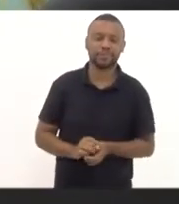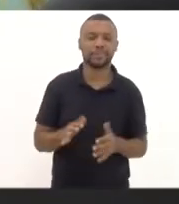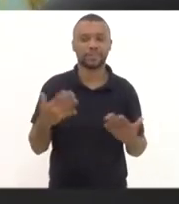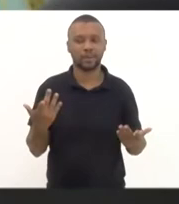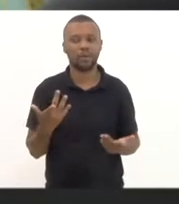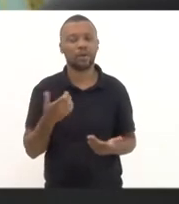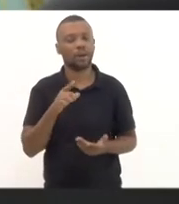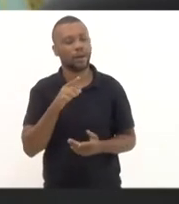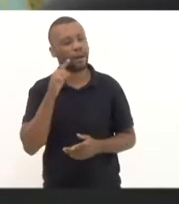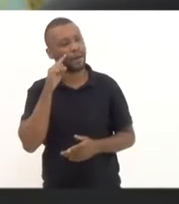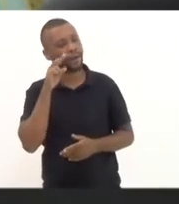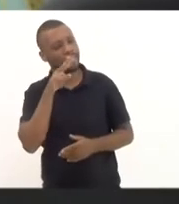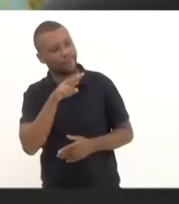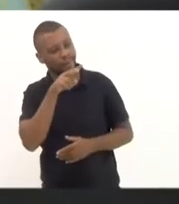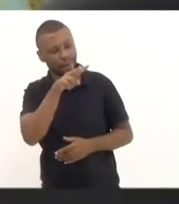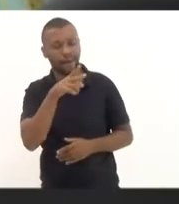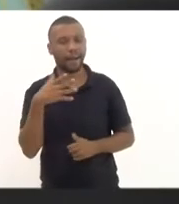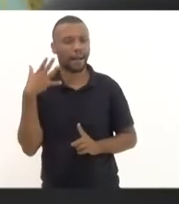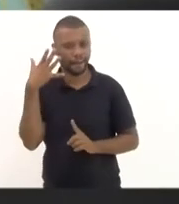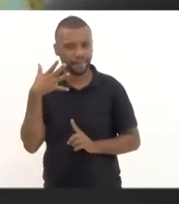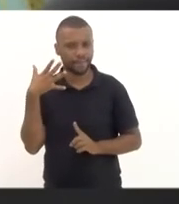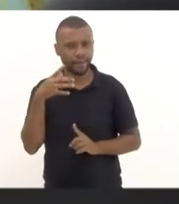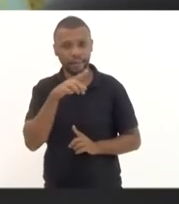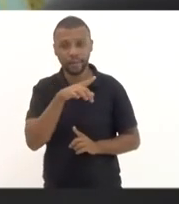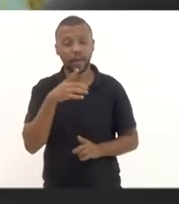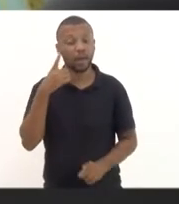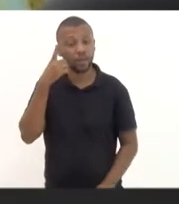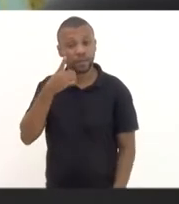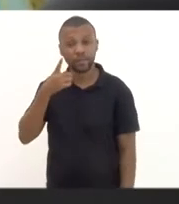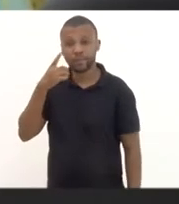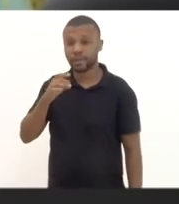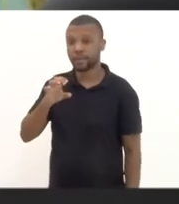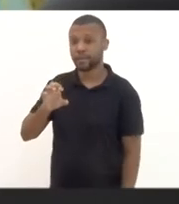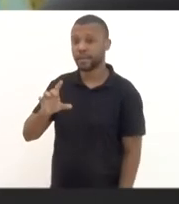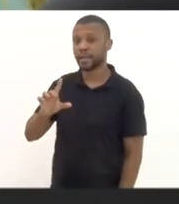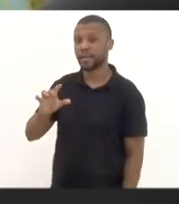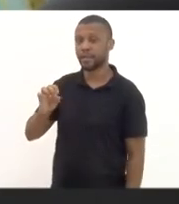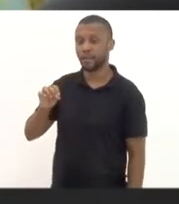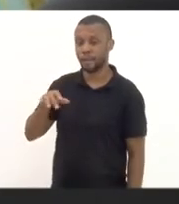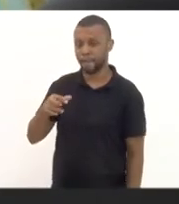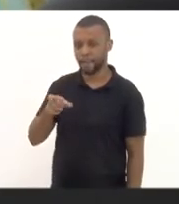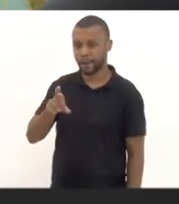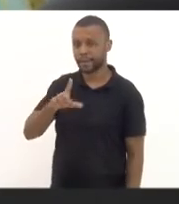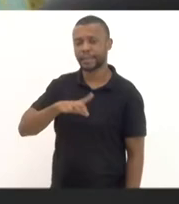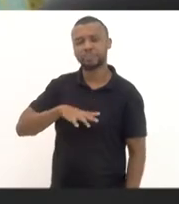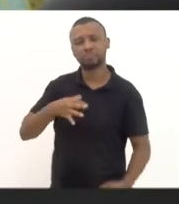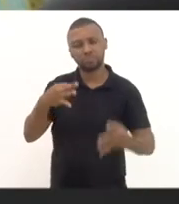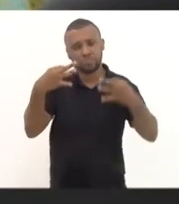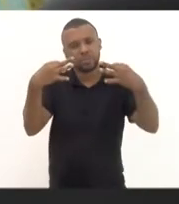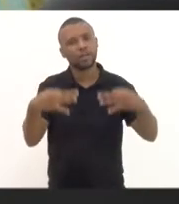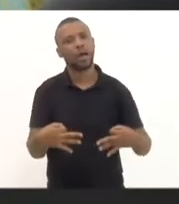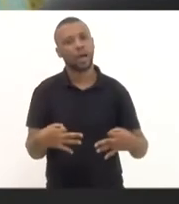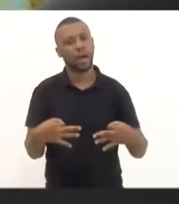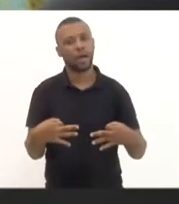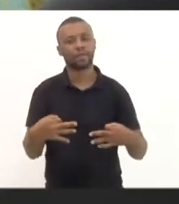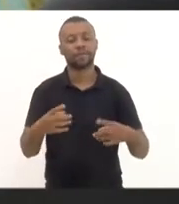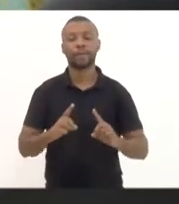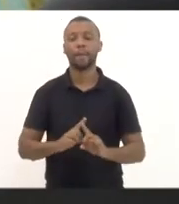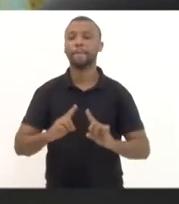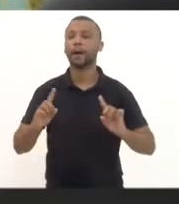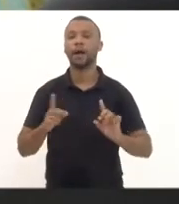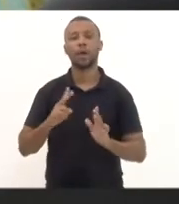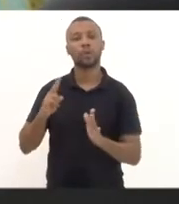que a fala do deputado Aliomar o Tá bastante correta ocorre